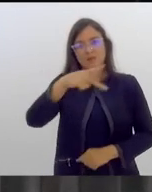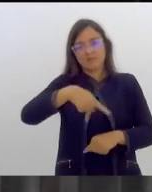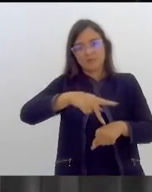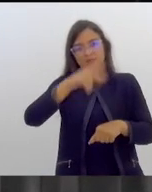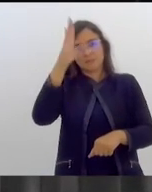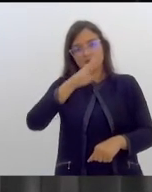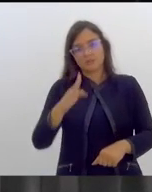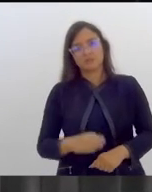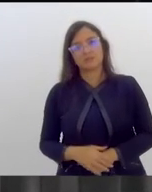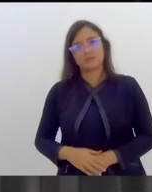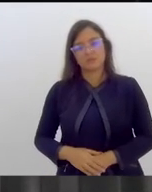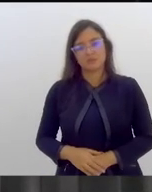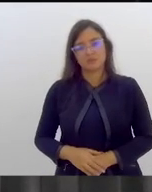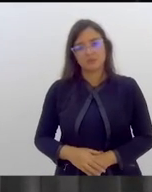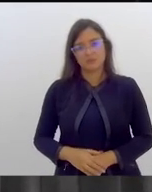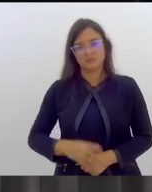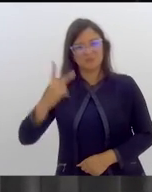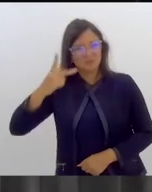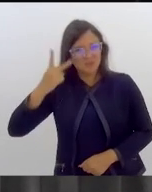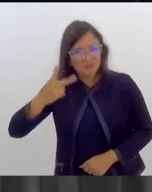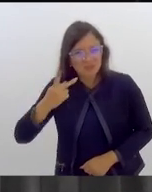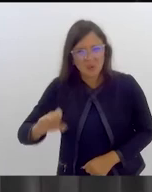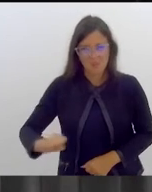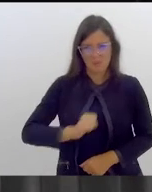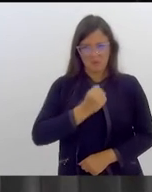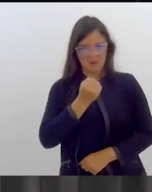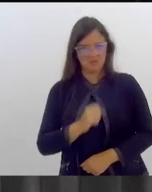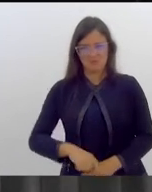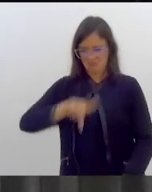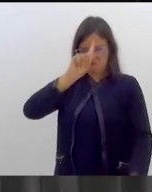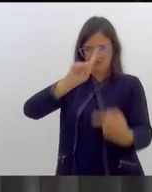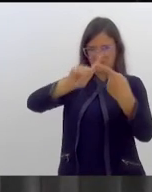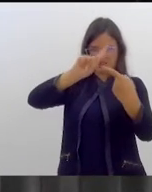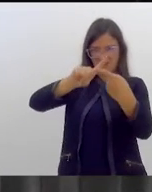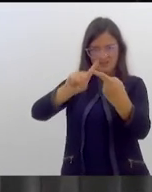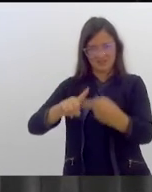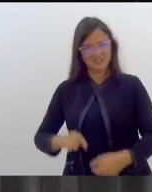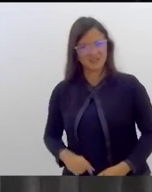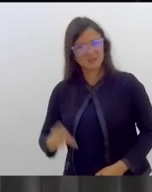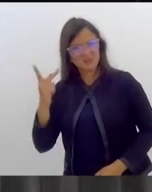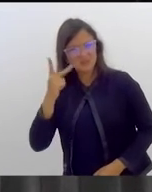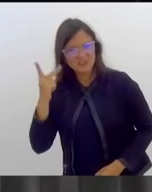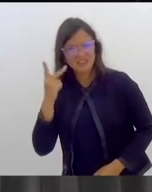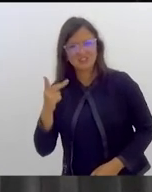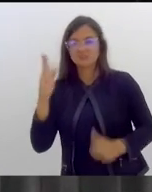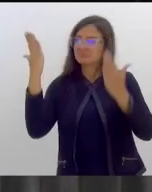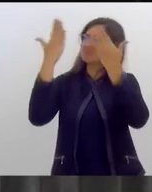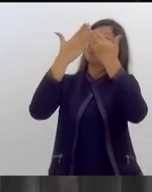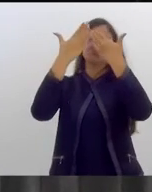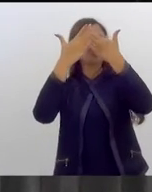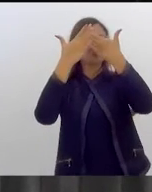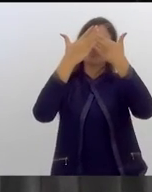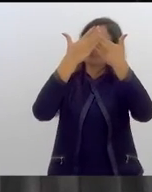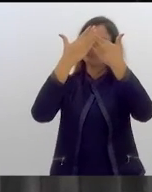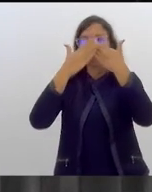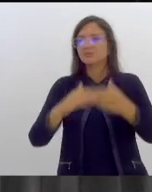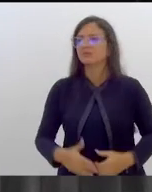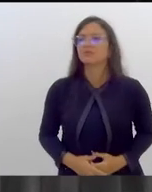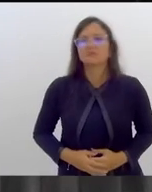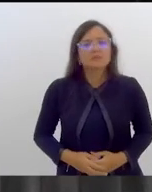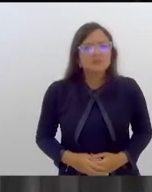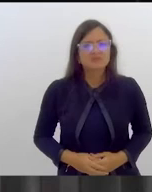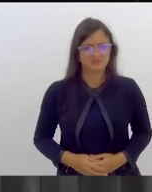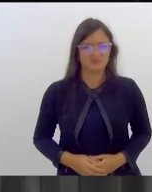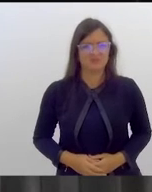essa política do ódio essa política da vingança essa política da negação essa política que